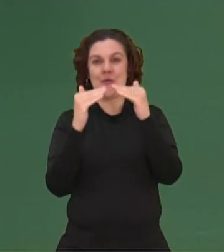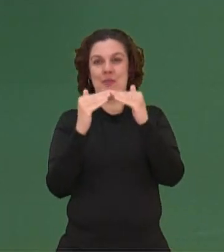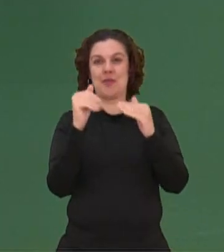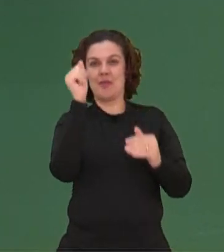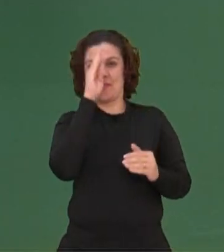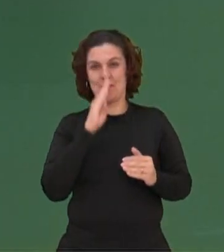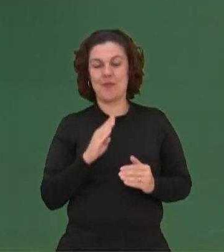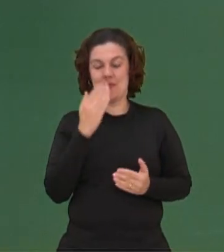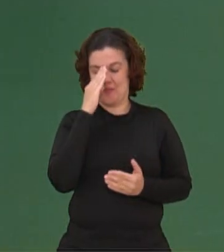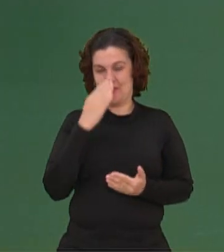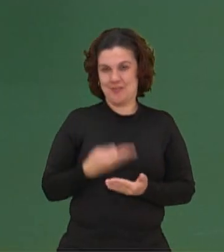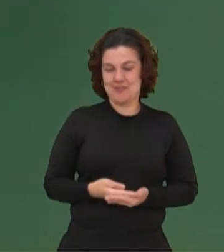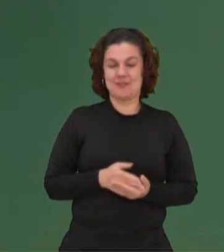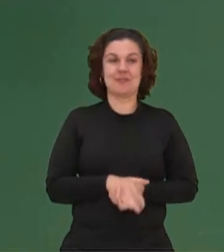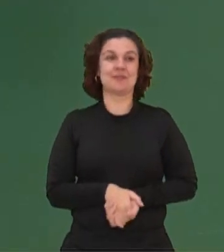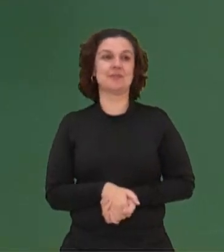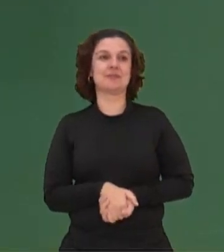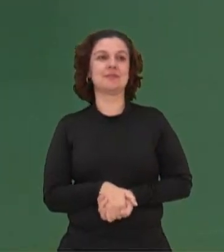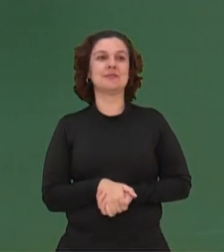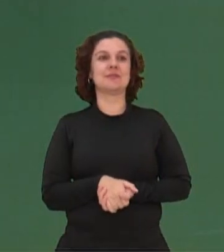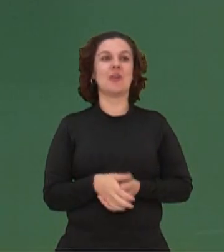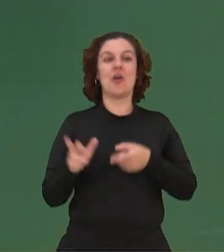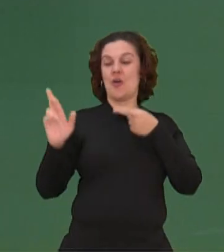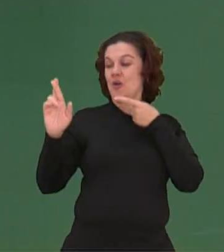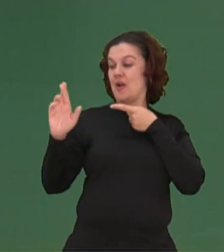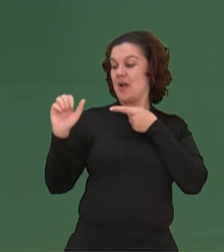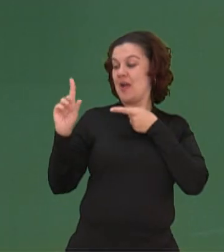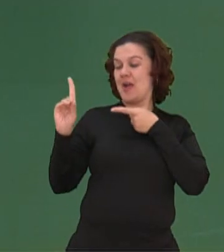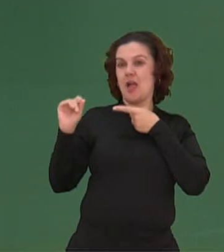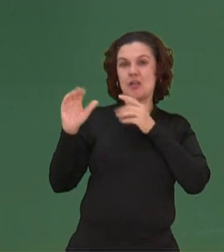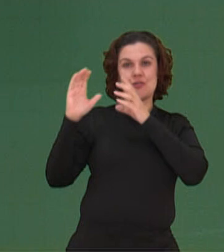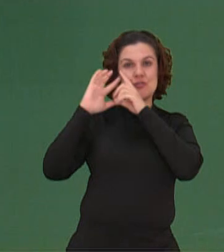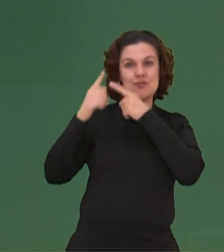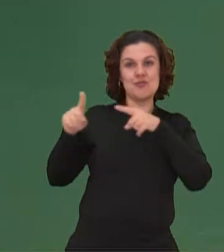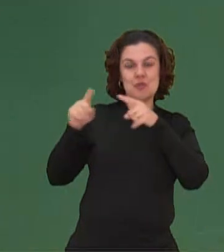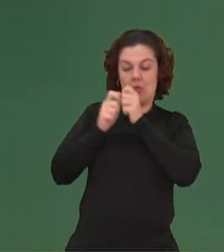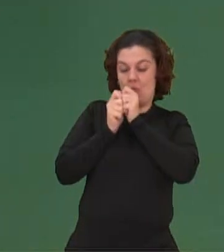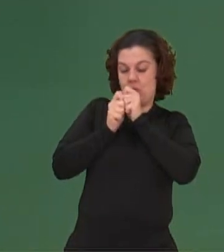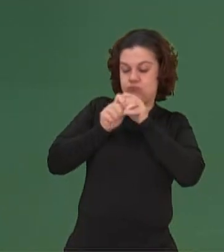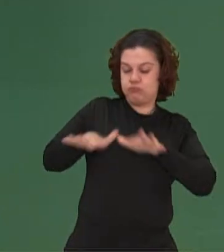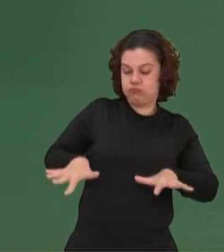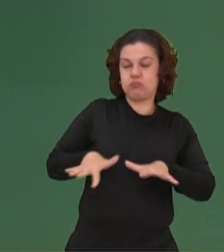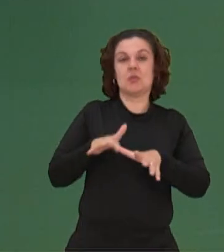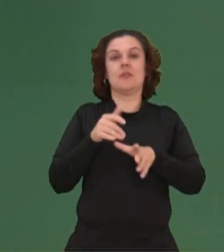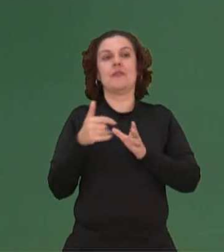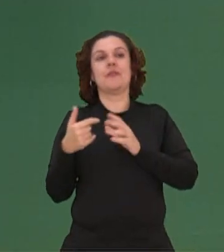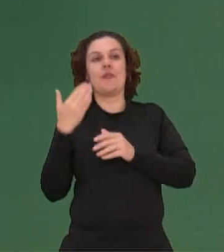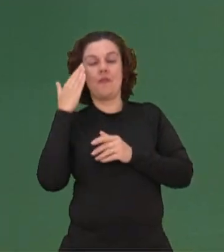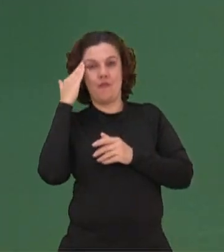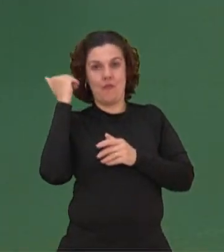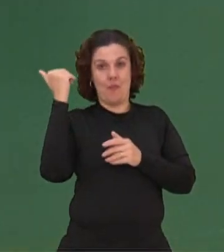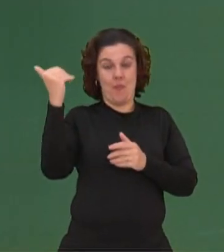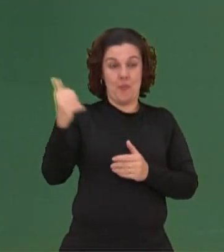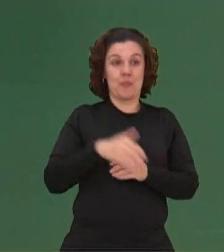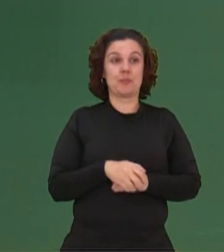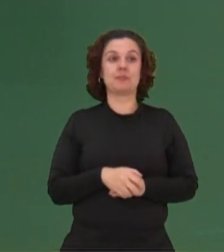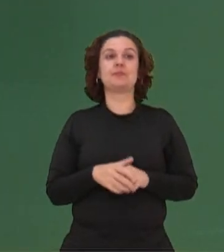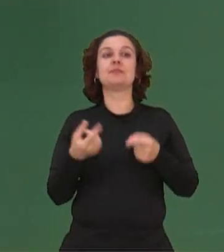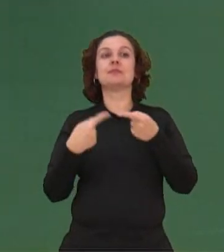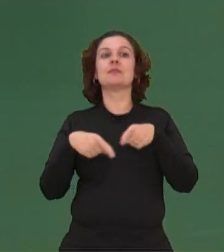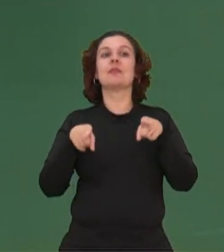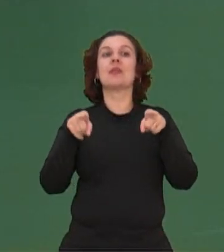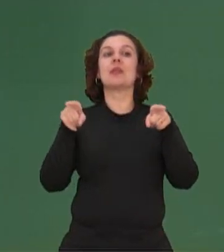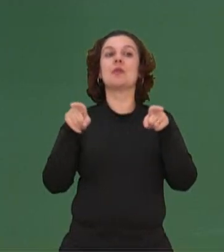governo acreditava. O rádio foi largamente usado e um grande instrumento nessa ideia. Além